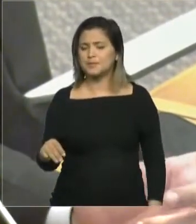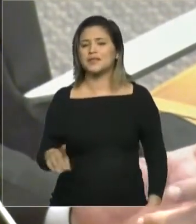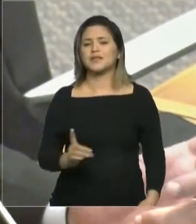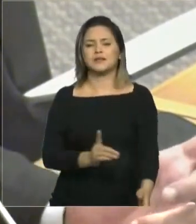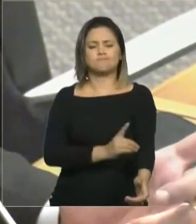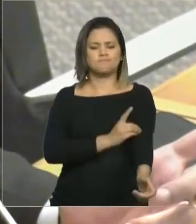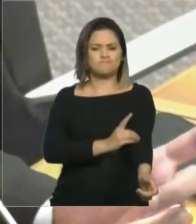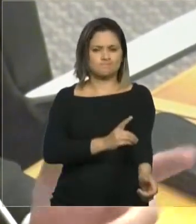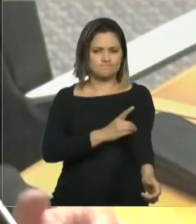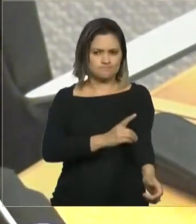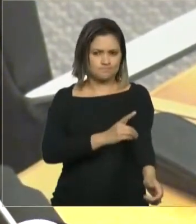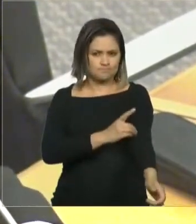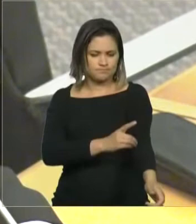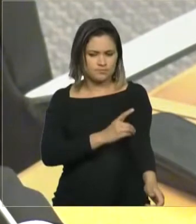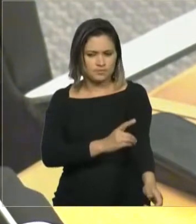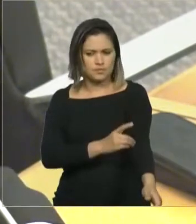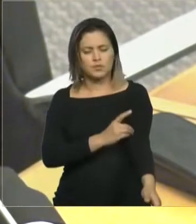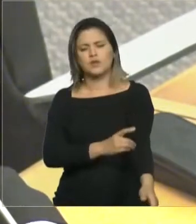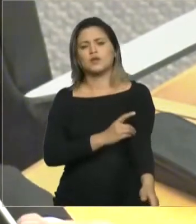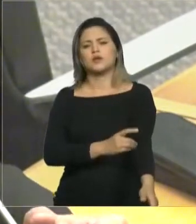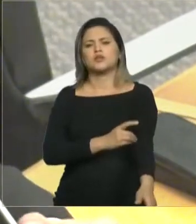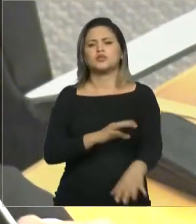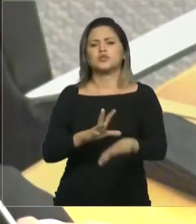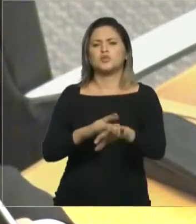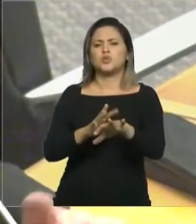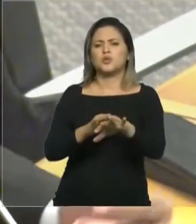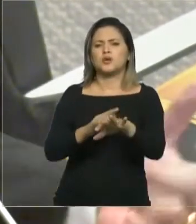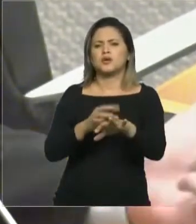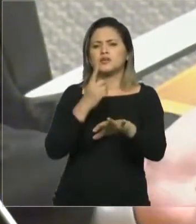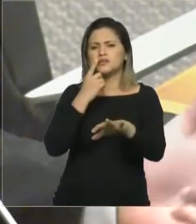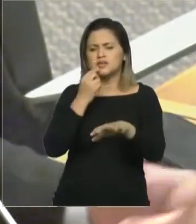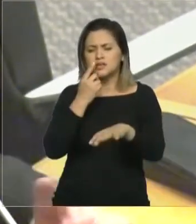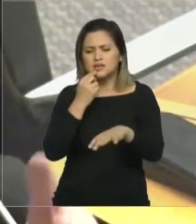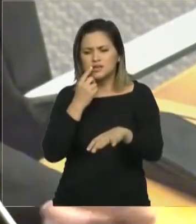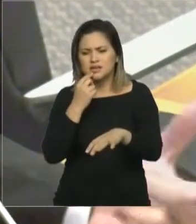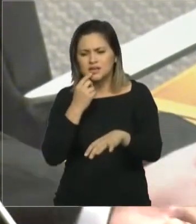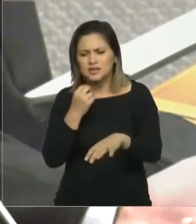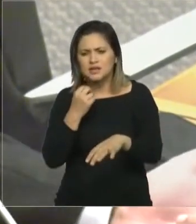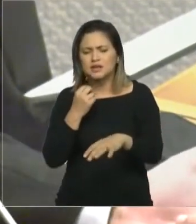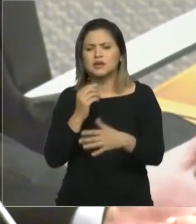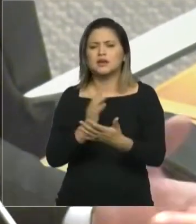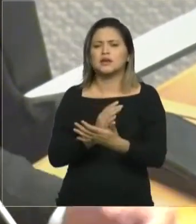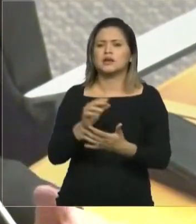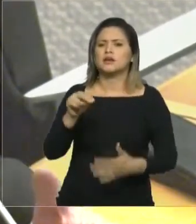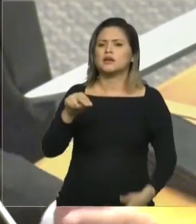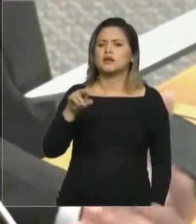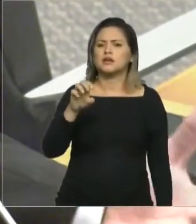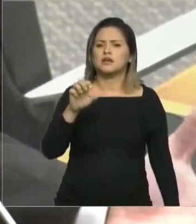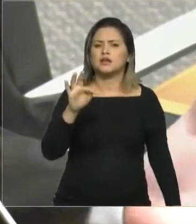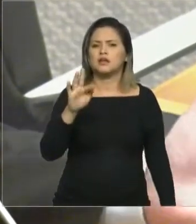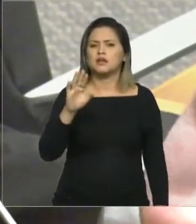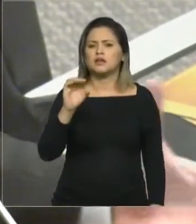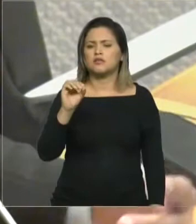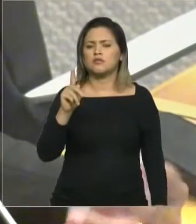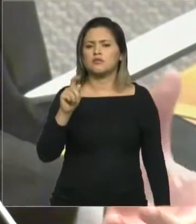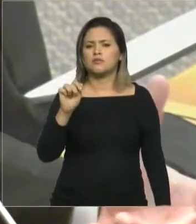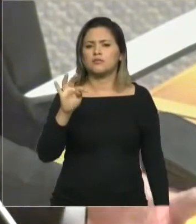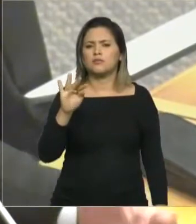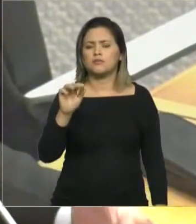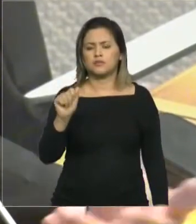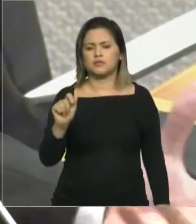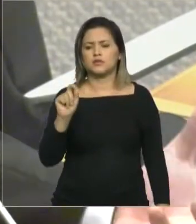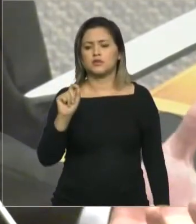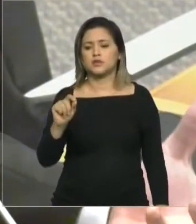demanda de pacientes com glomerulopatias primárias, pacientes aí com nefropatias hipertensivas, que perdem muitas